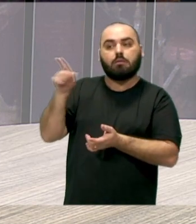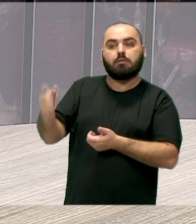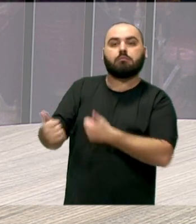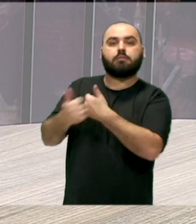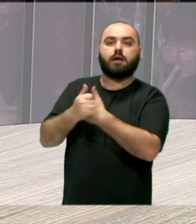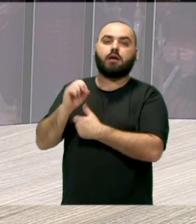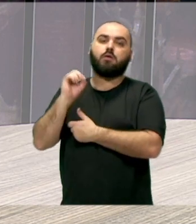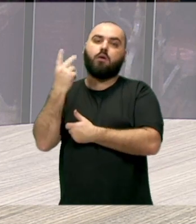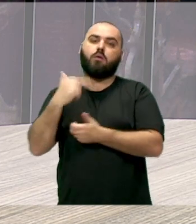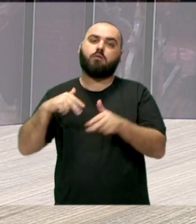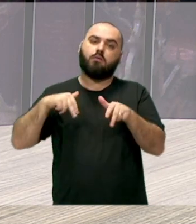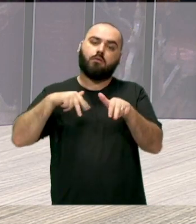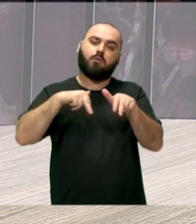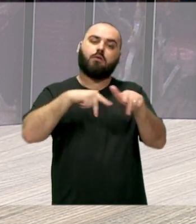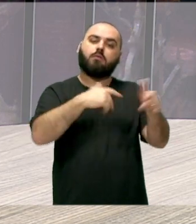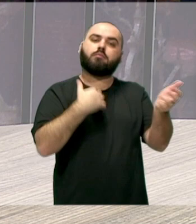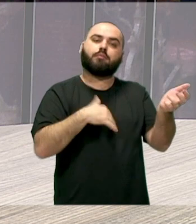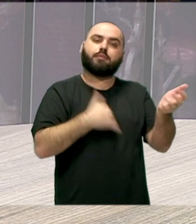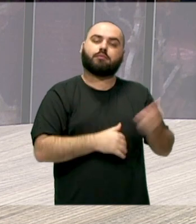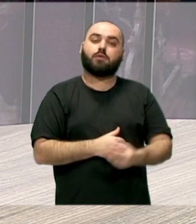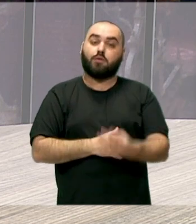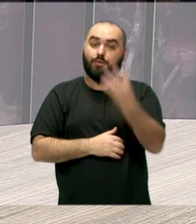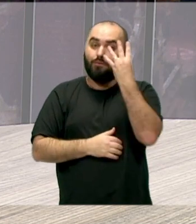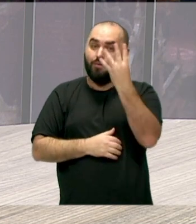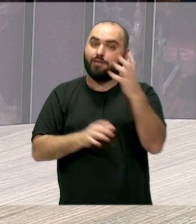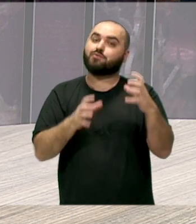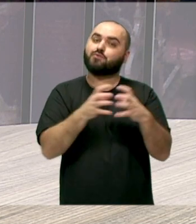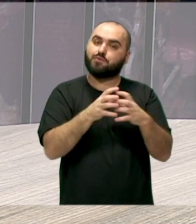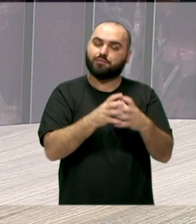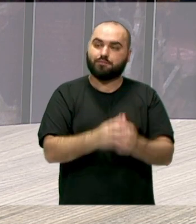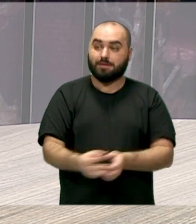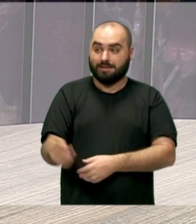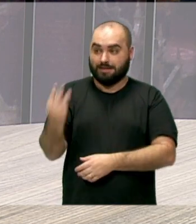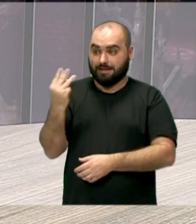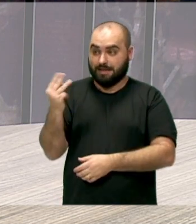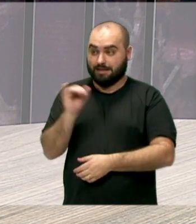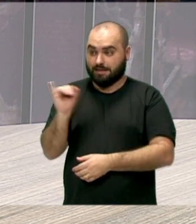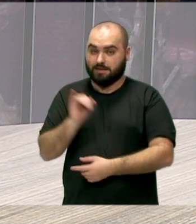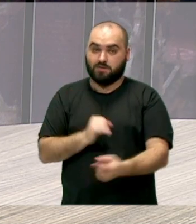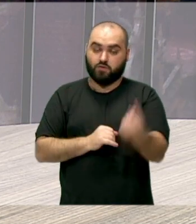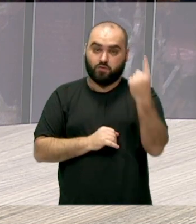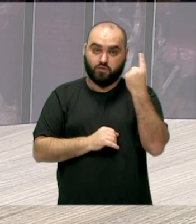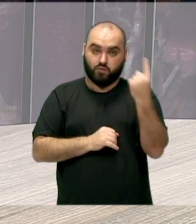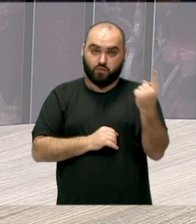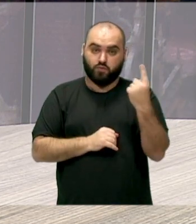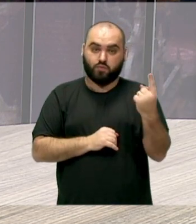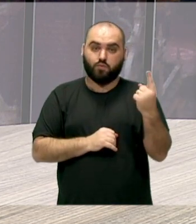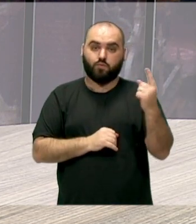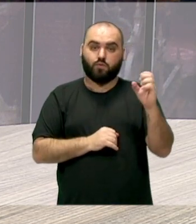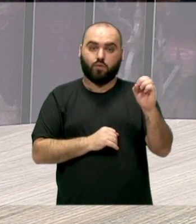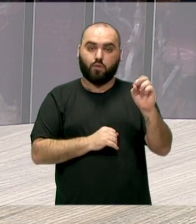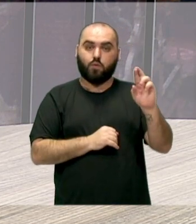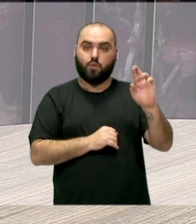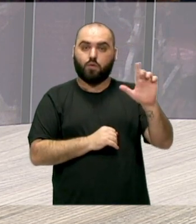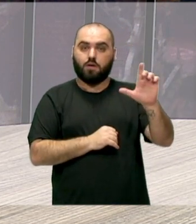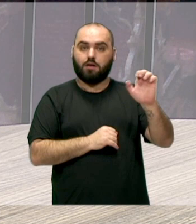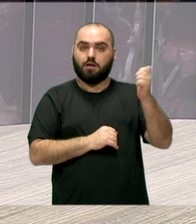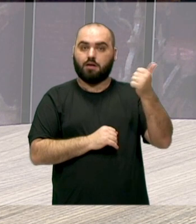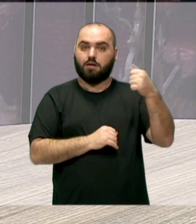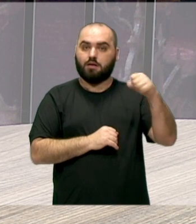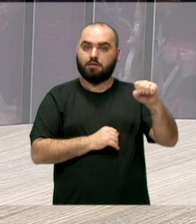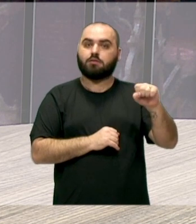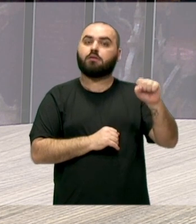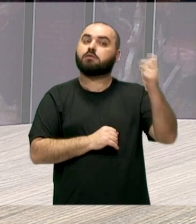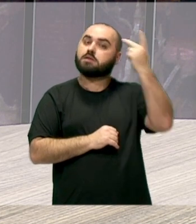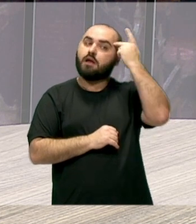ou caminhando e tocando. São 4 grupos, 3 de Itajaí, e um chama-se Orleans Jazz Band, que